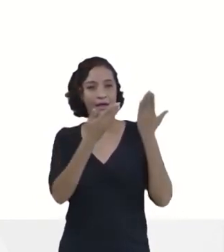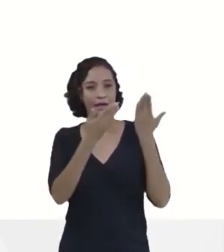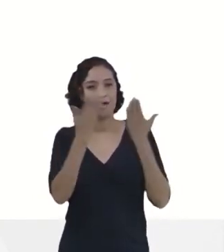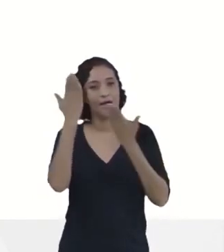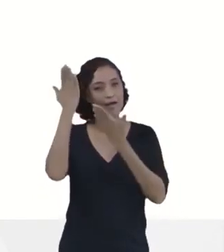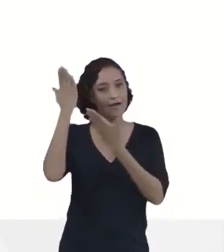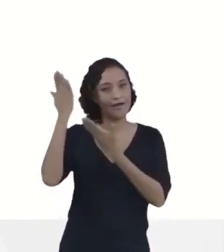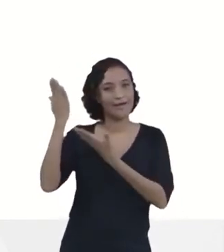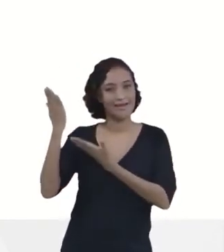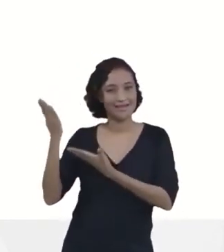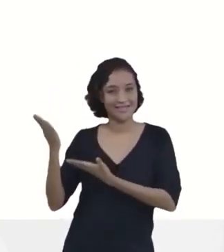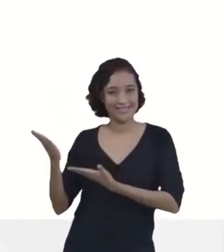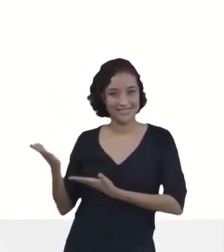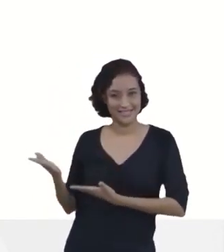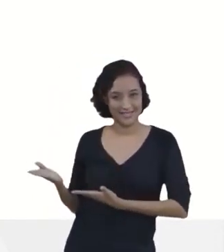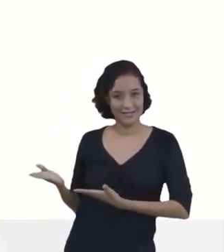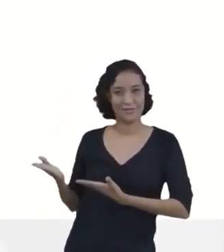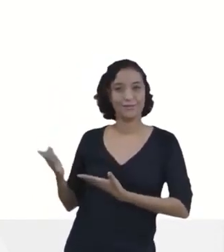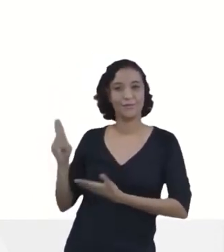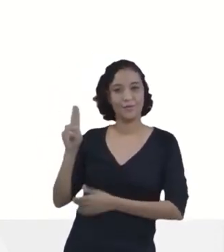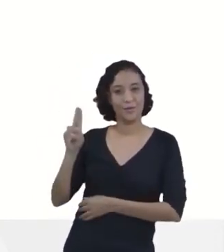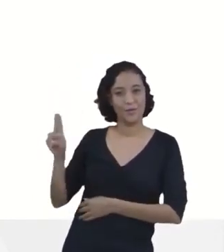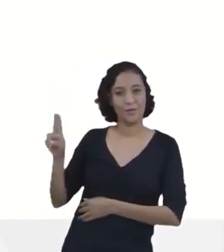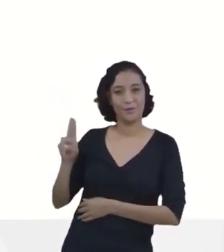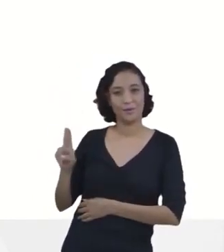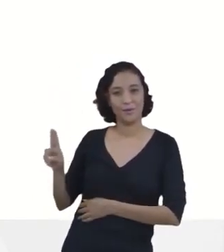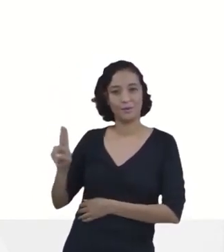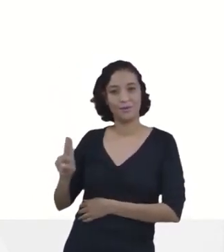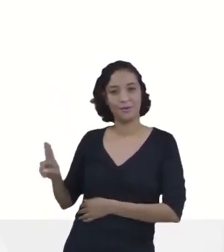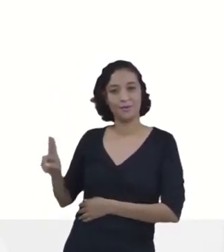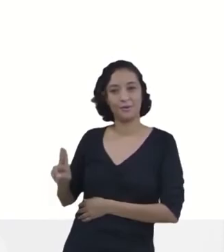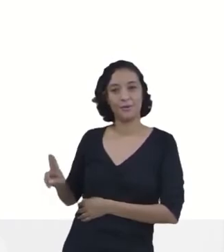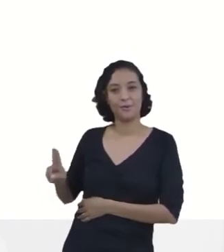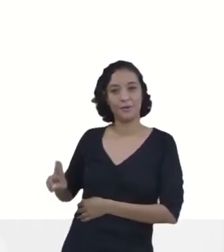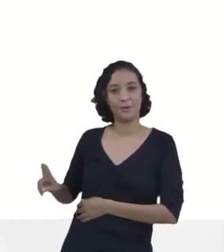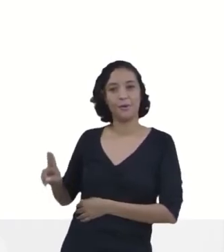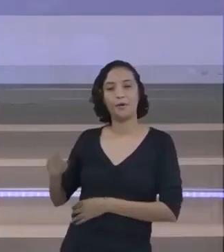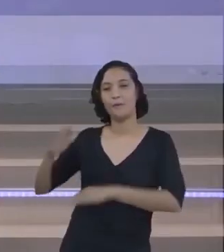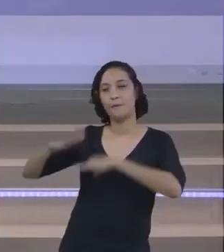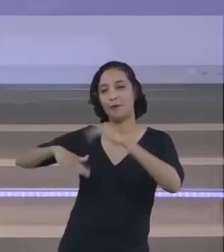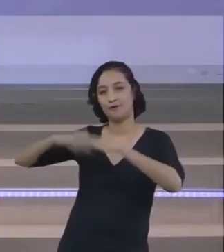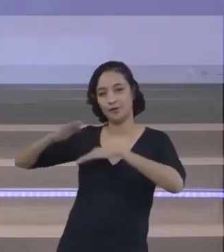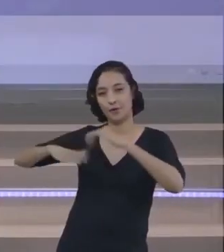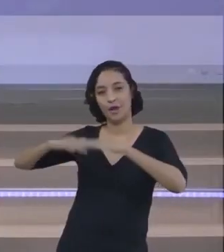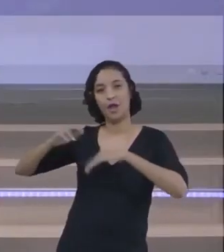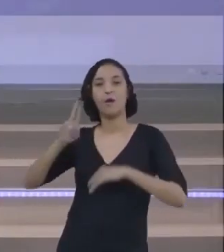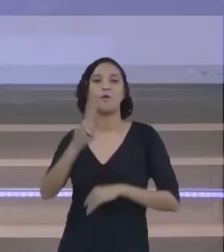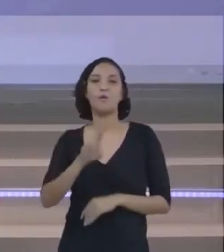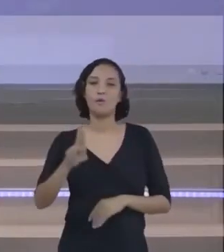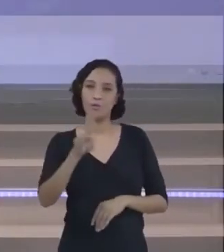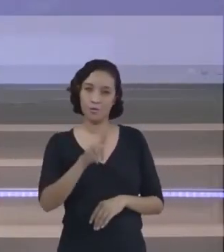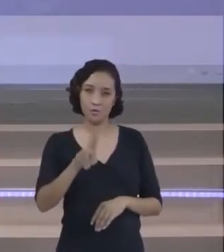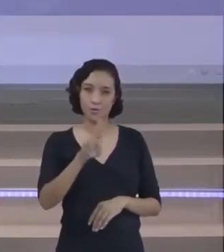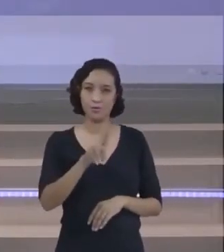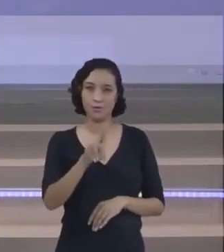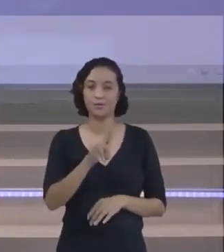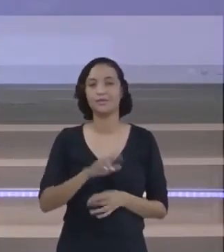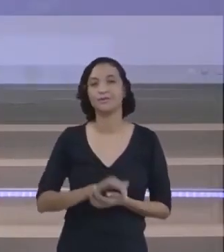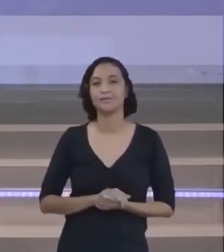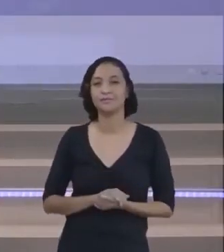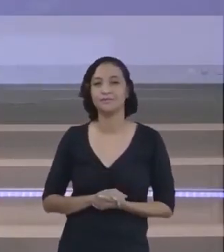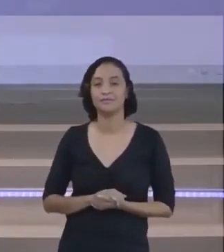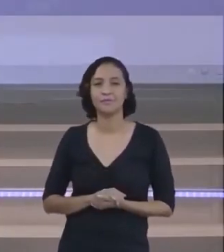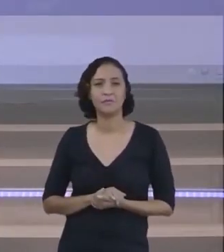além desses. Além deles usarem, não importa o local que cada um more. Não importa o local que cada um